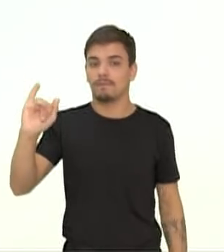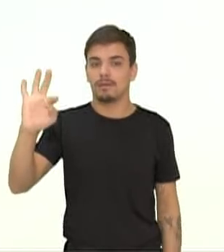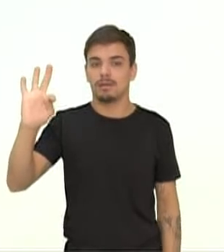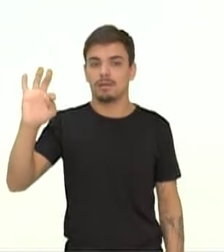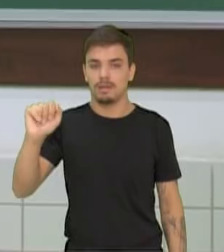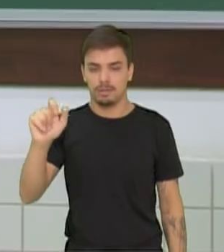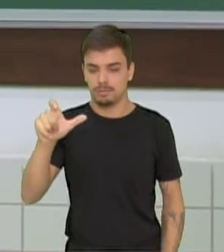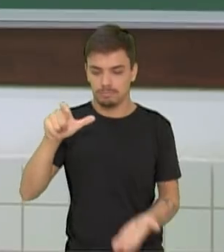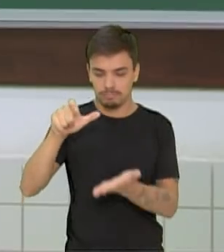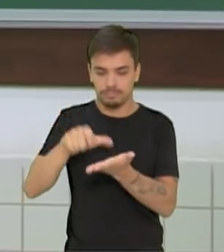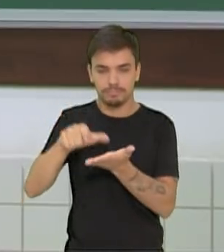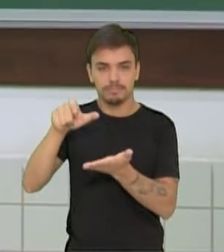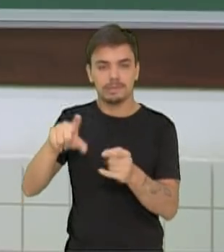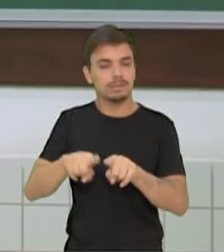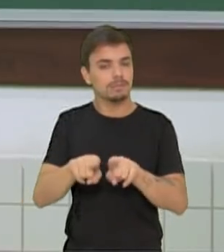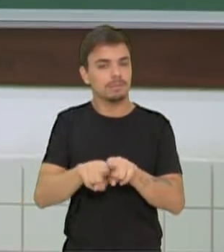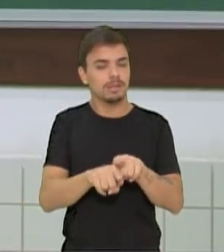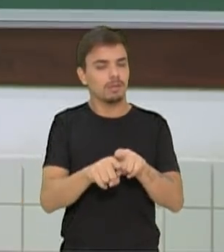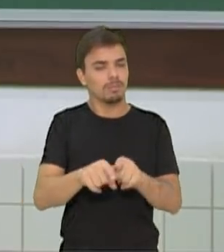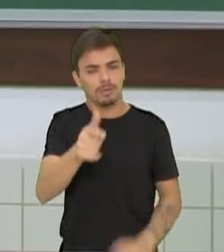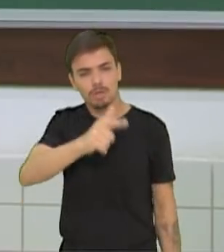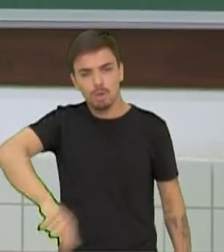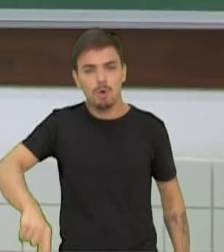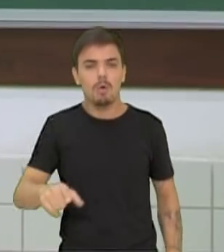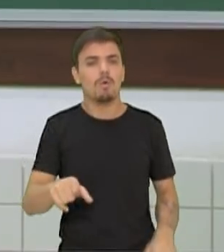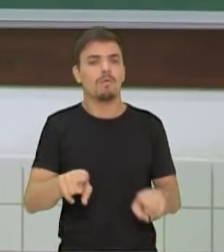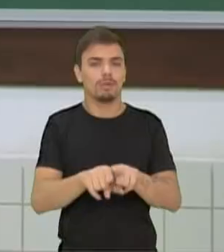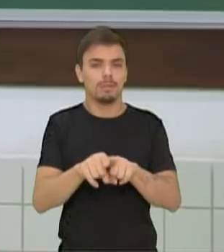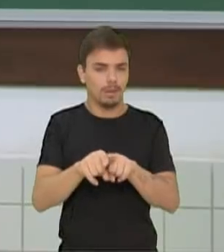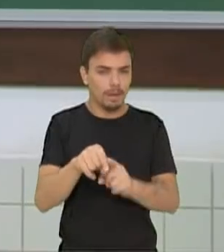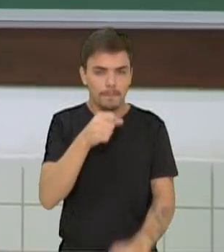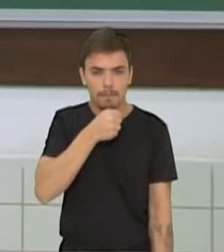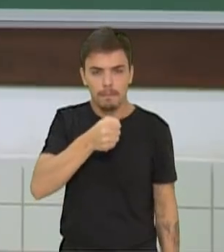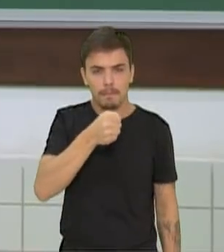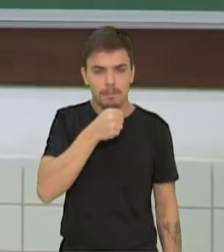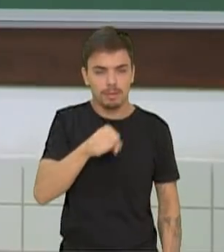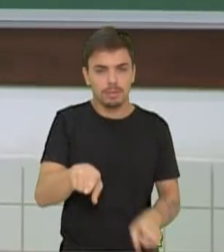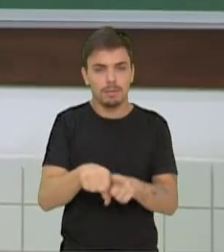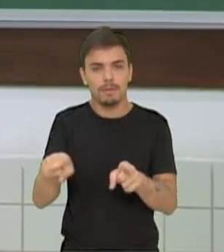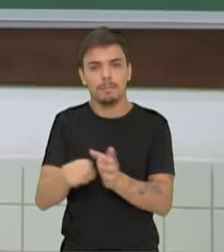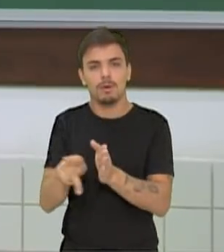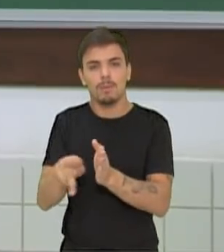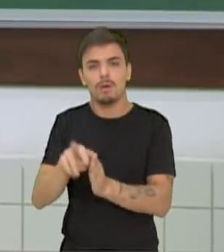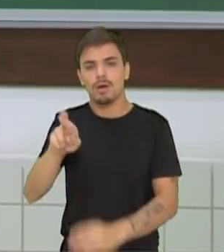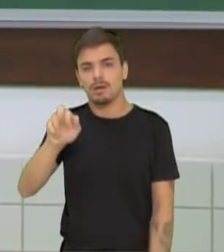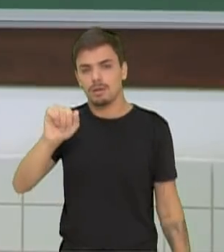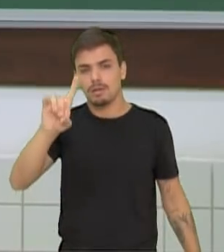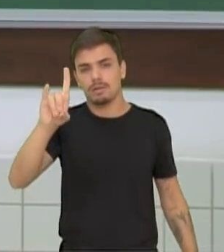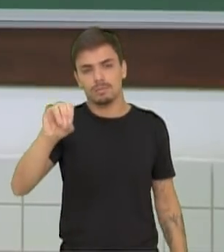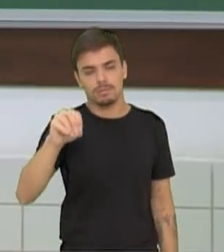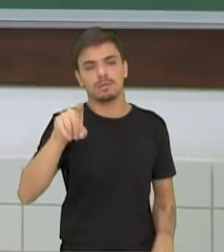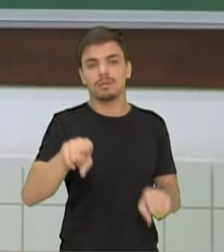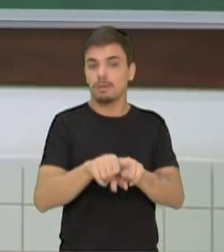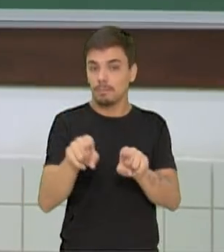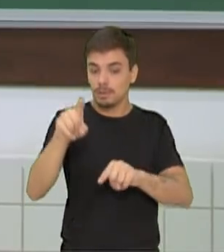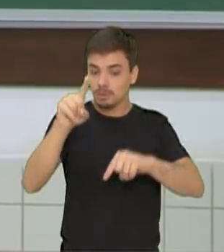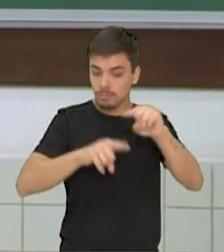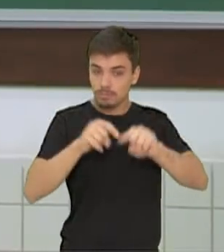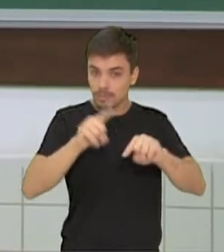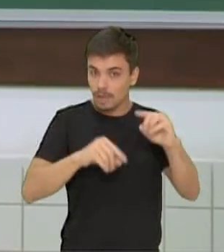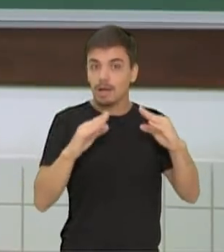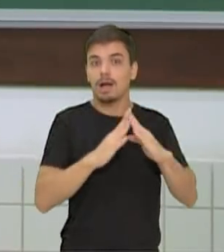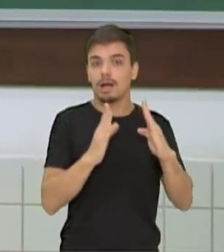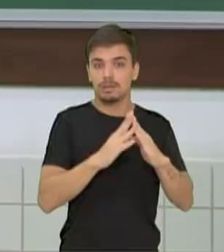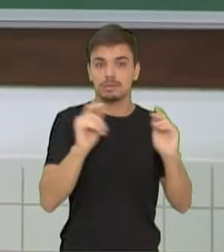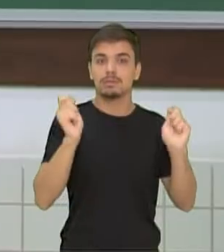como gravar, regravar por cima, gravar do rádio, né? Ali na fita a gente às vezes tinha o equipamento em casa para